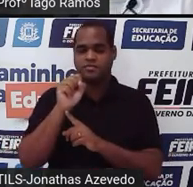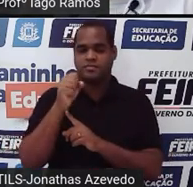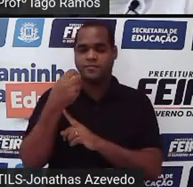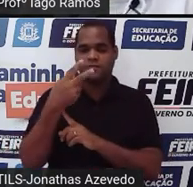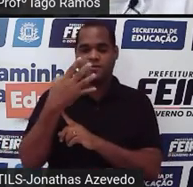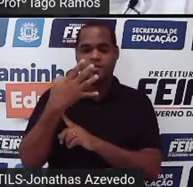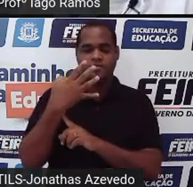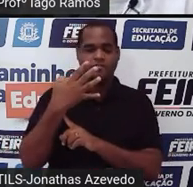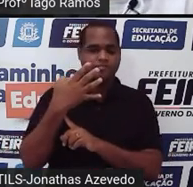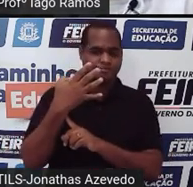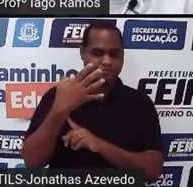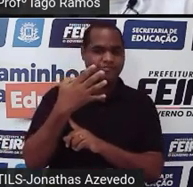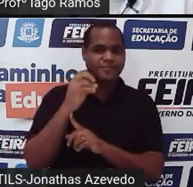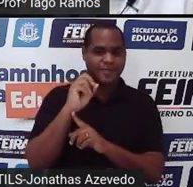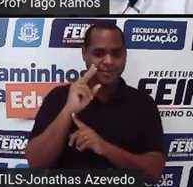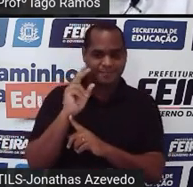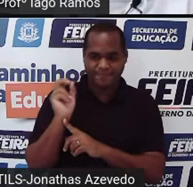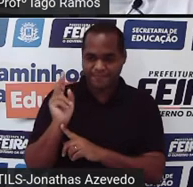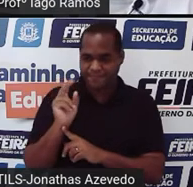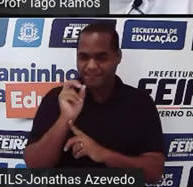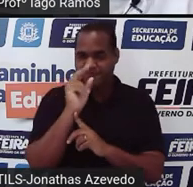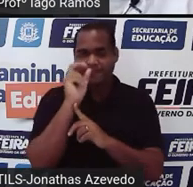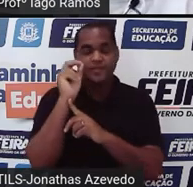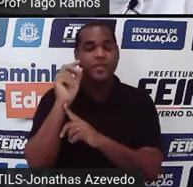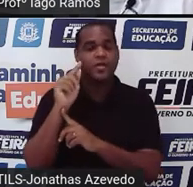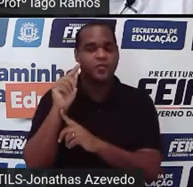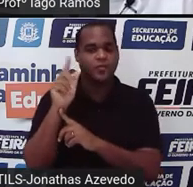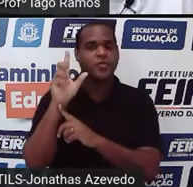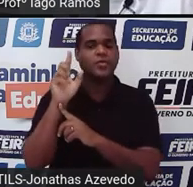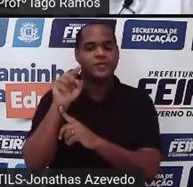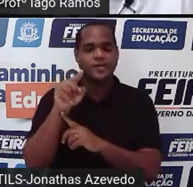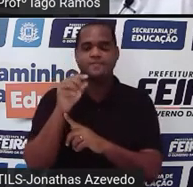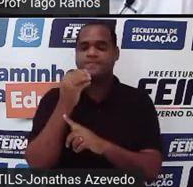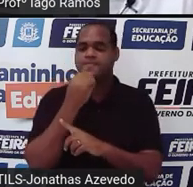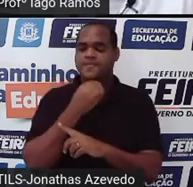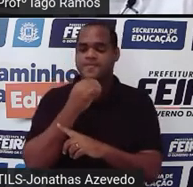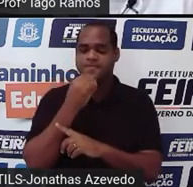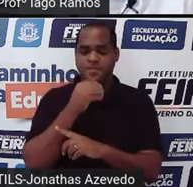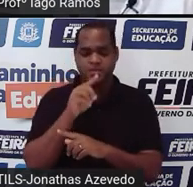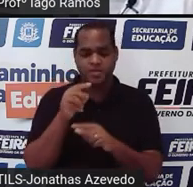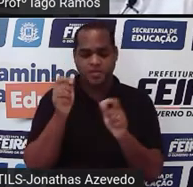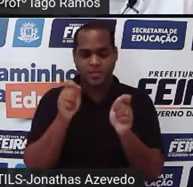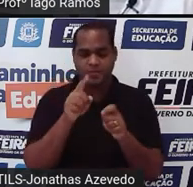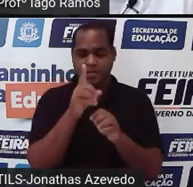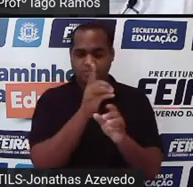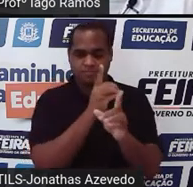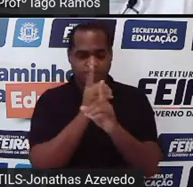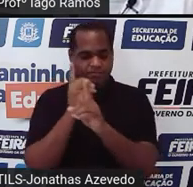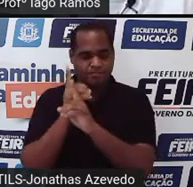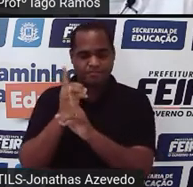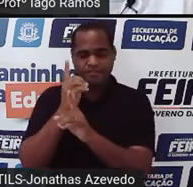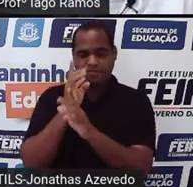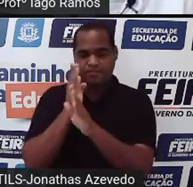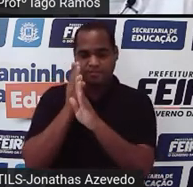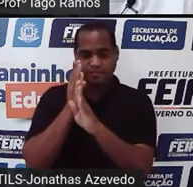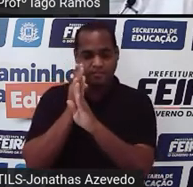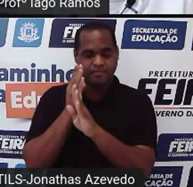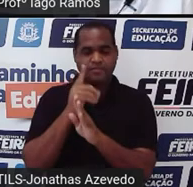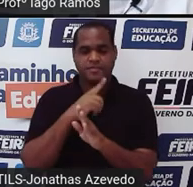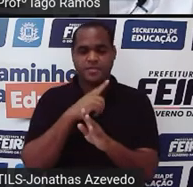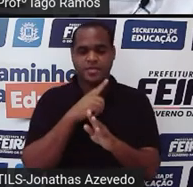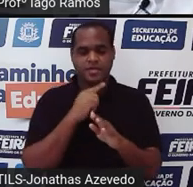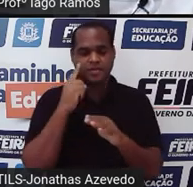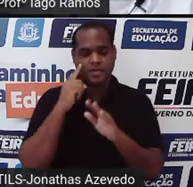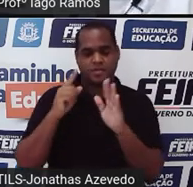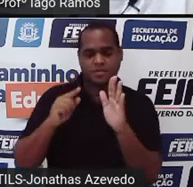24 Tá bom então outra maneira de a gente fazer né dê a gente encontrar uma solução para